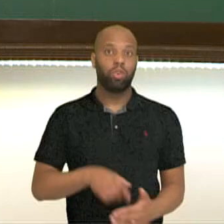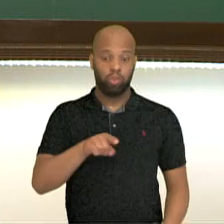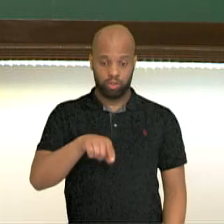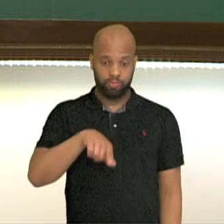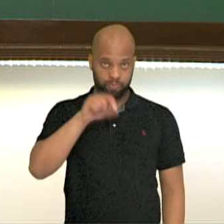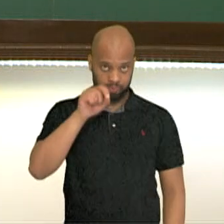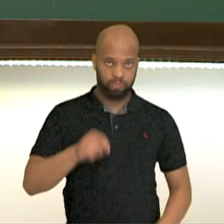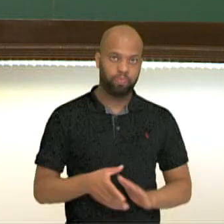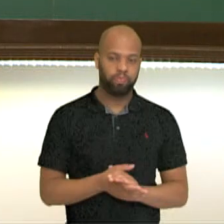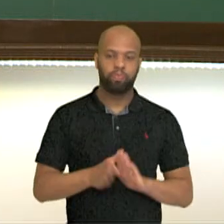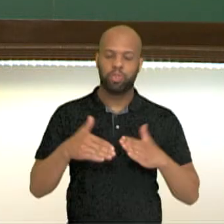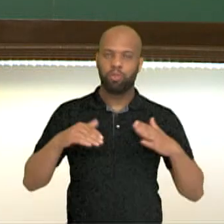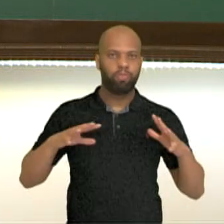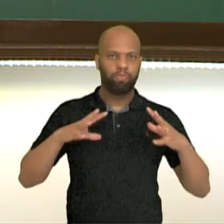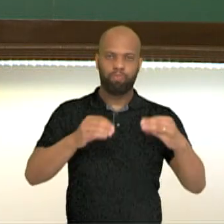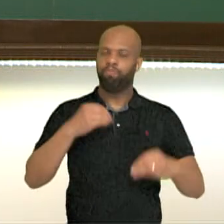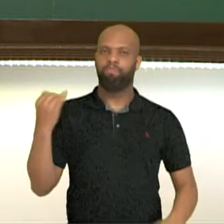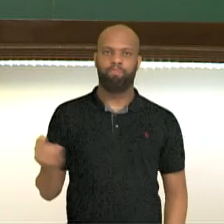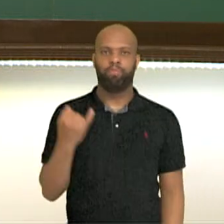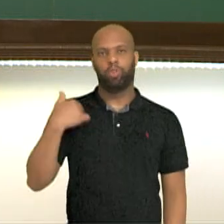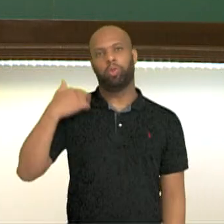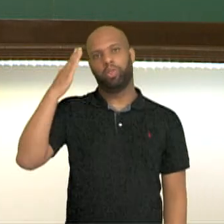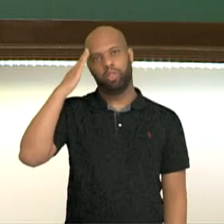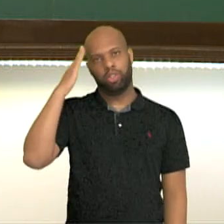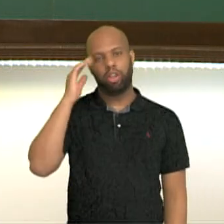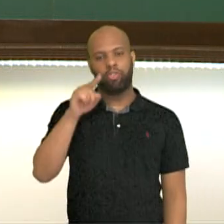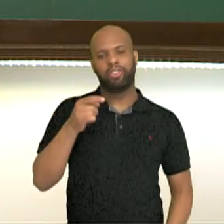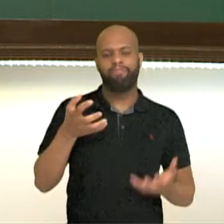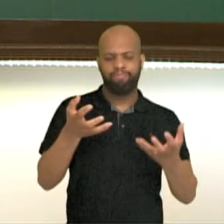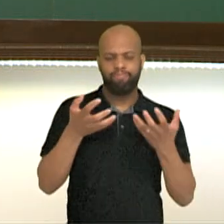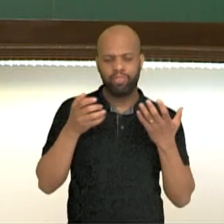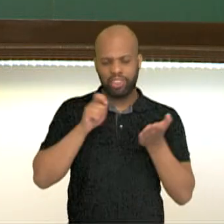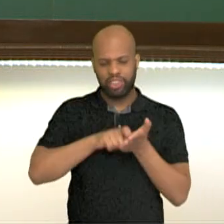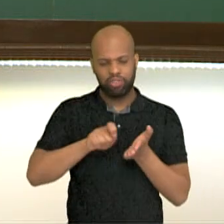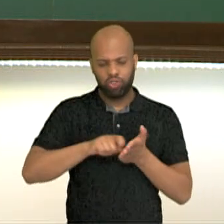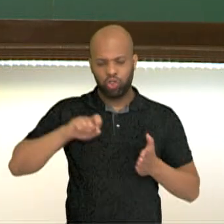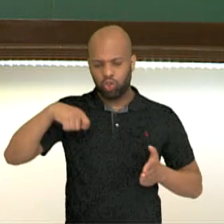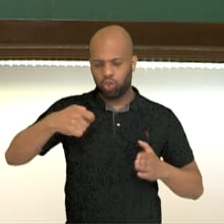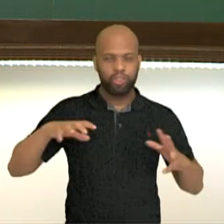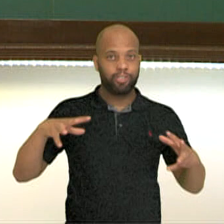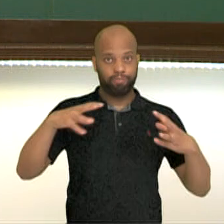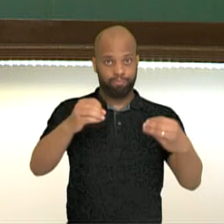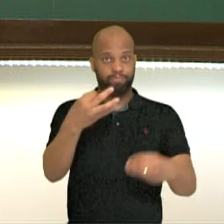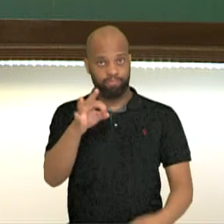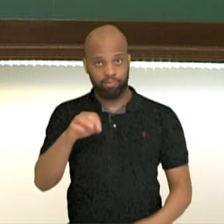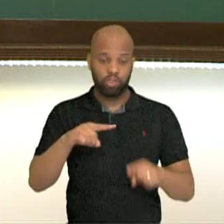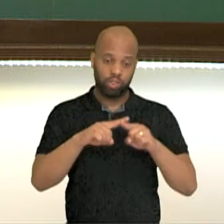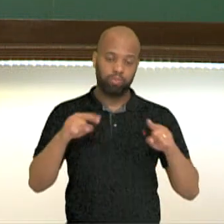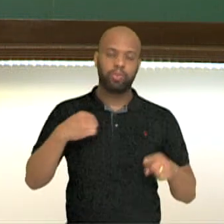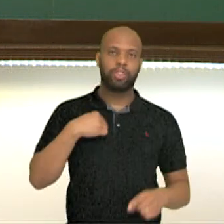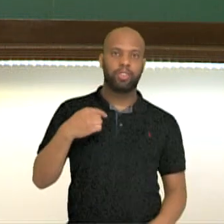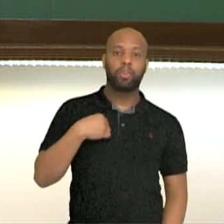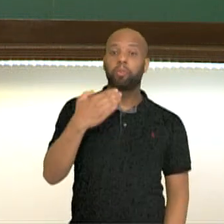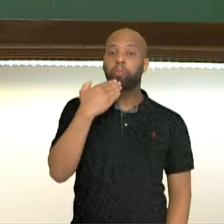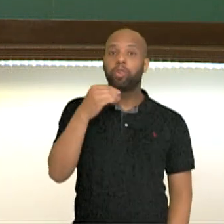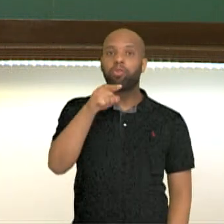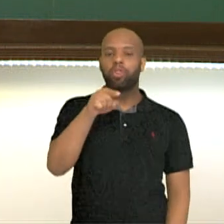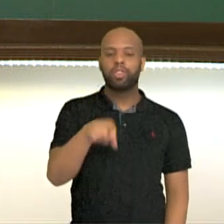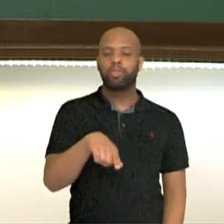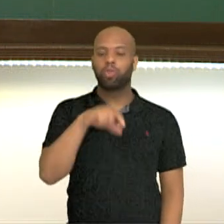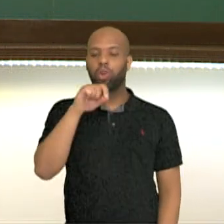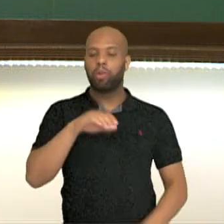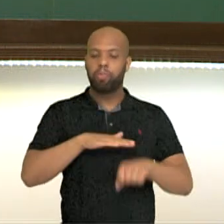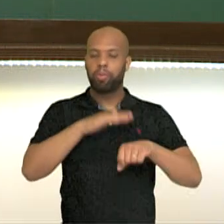Escolheu? Todos são importantes, eu sei que você gostaria de escrever sobre todos, né? Mas aí a professora pediu o que você achou